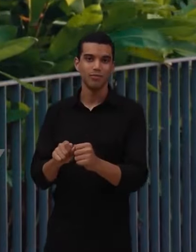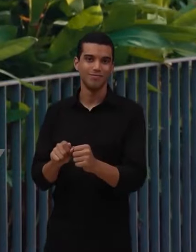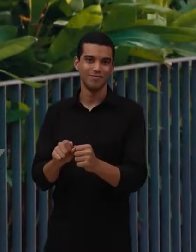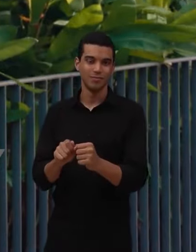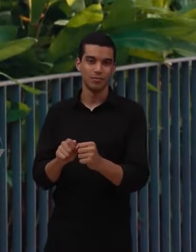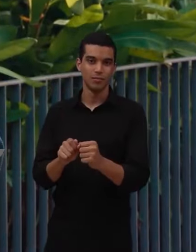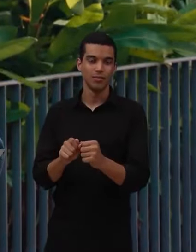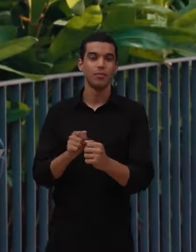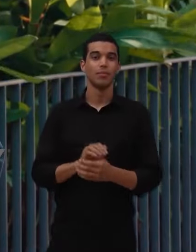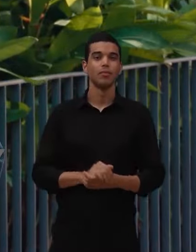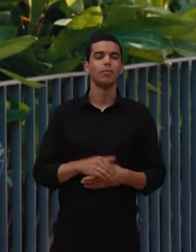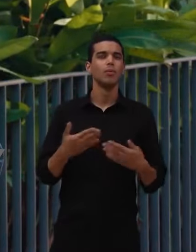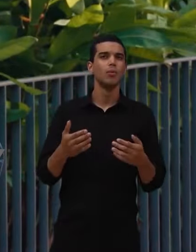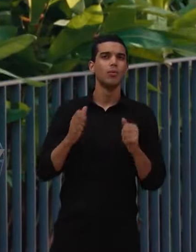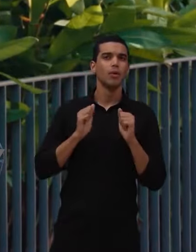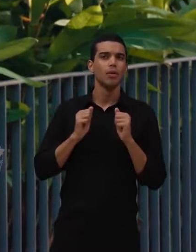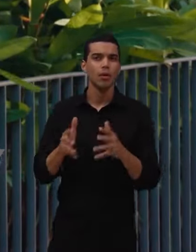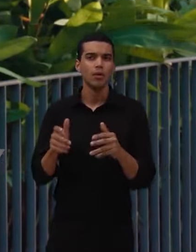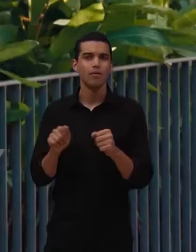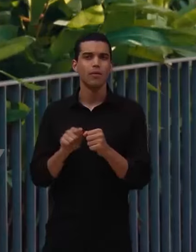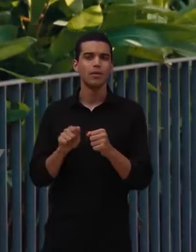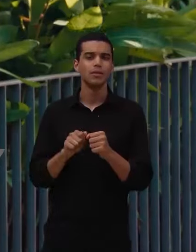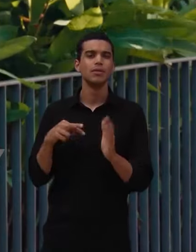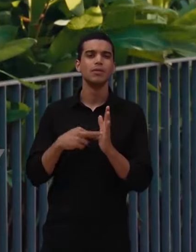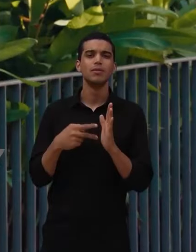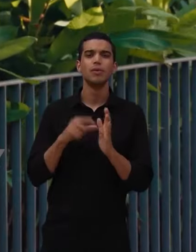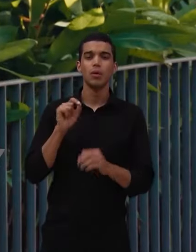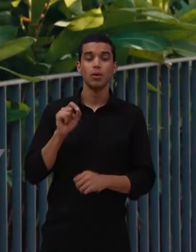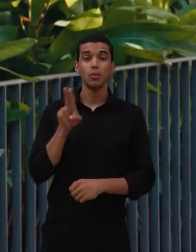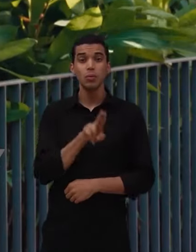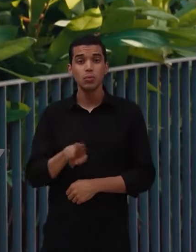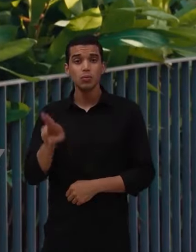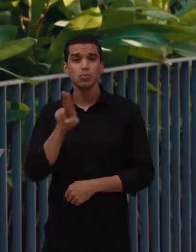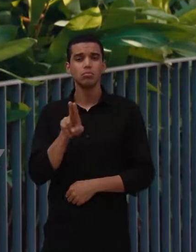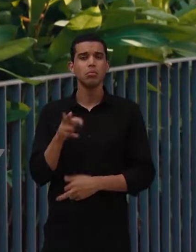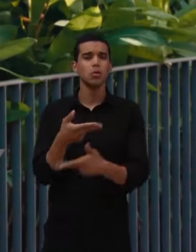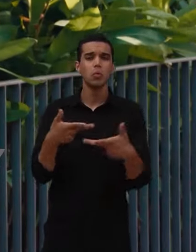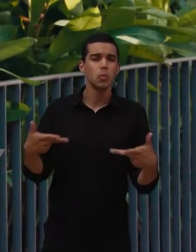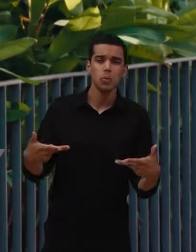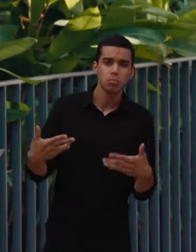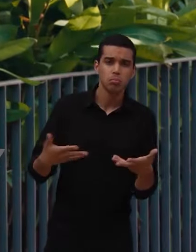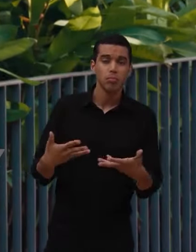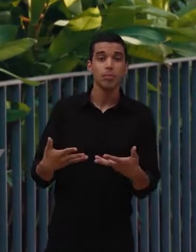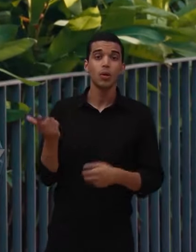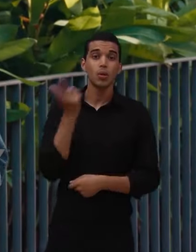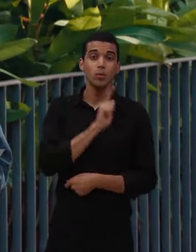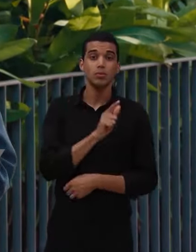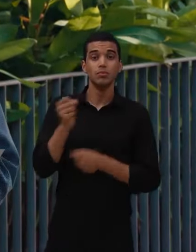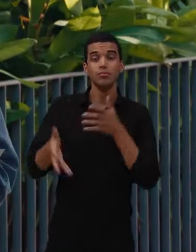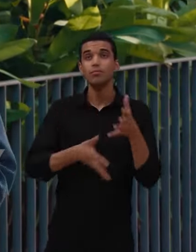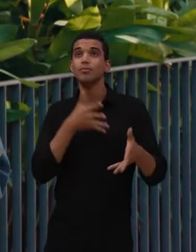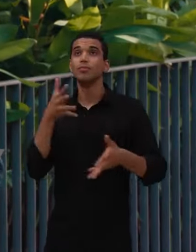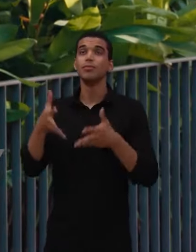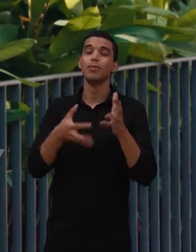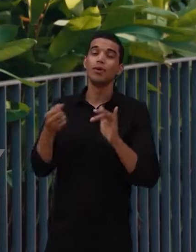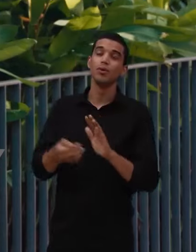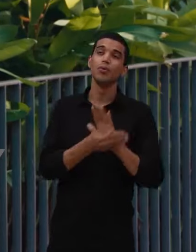quando falamos de ação, é se utilizar de meios para o cântico, para